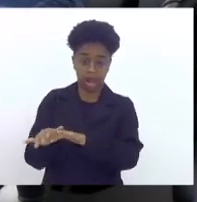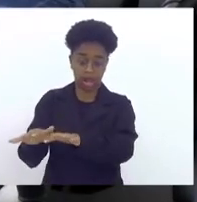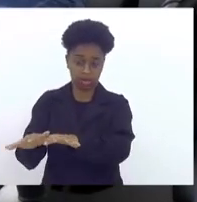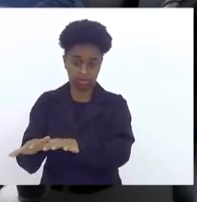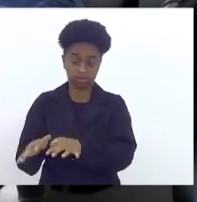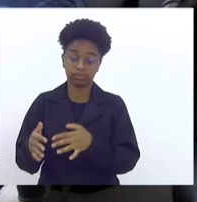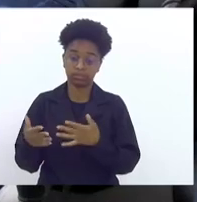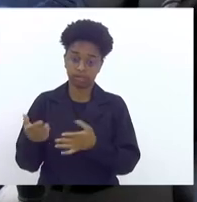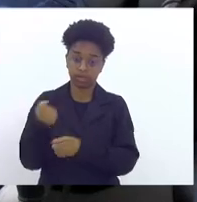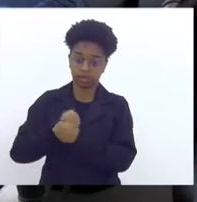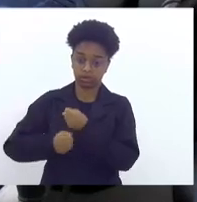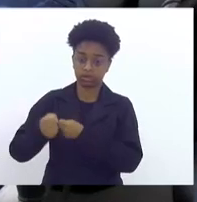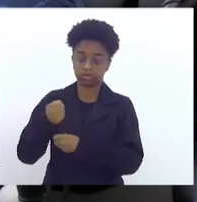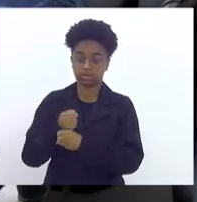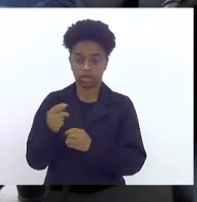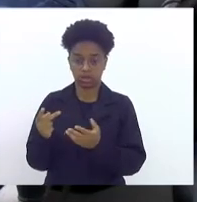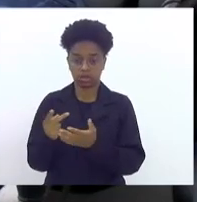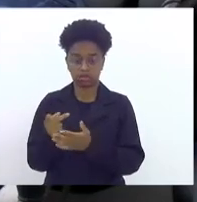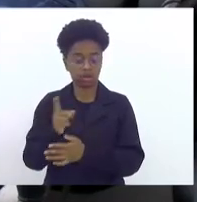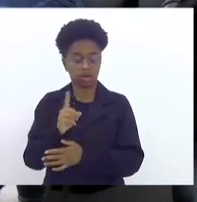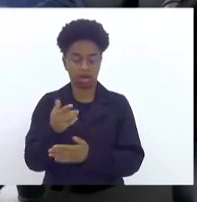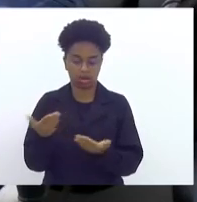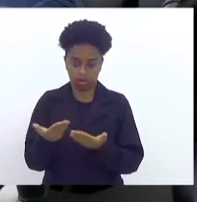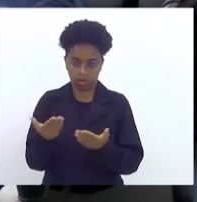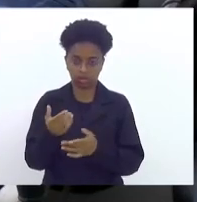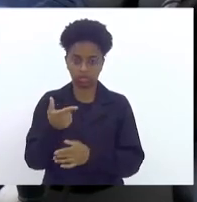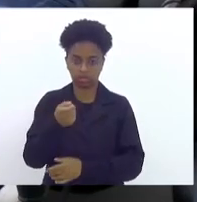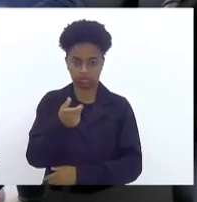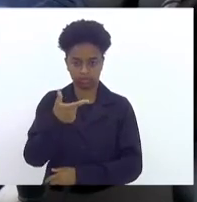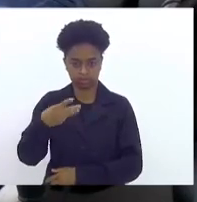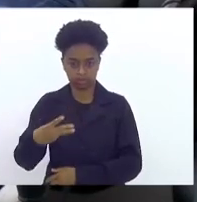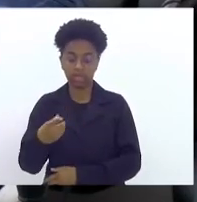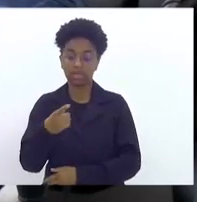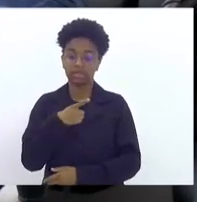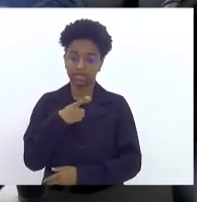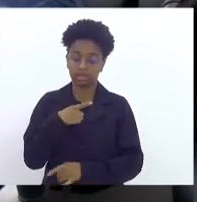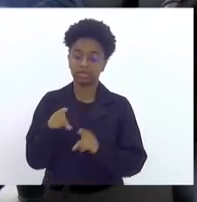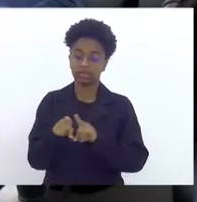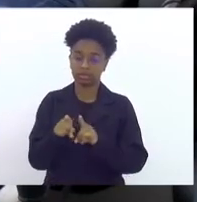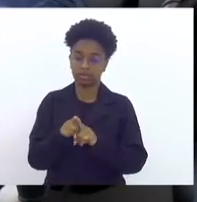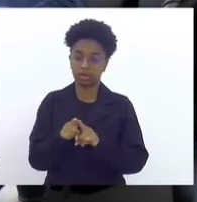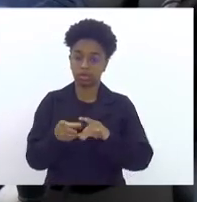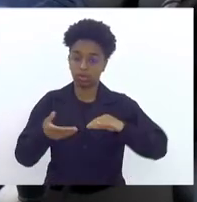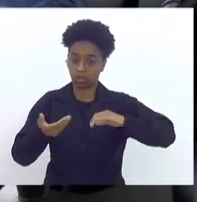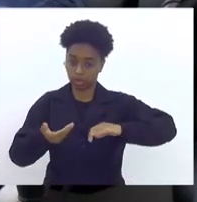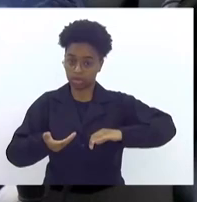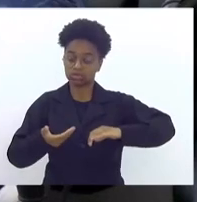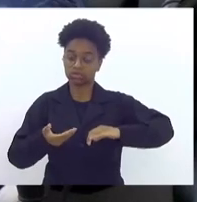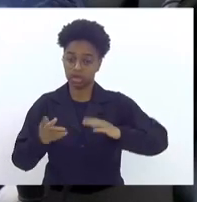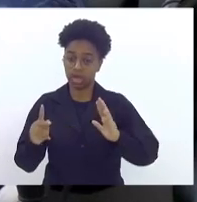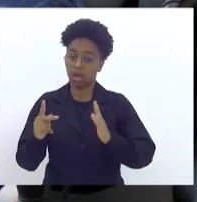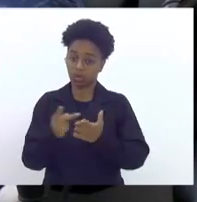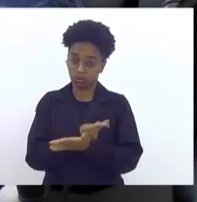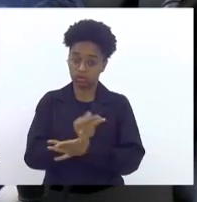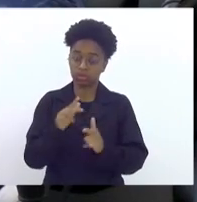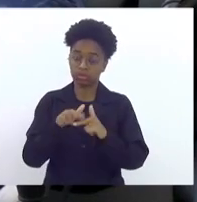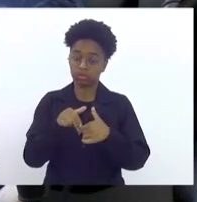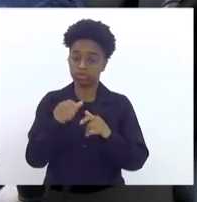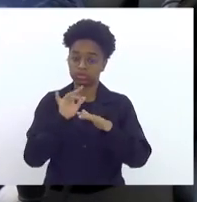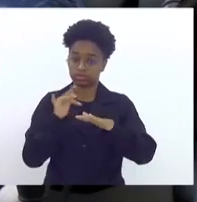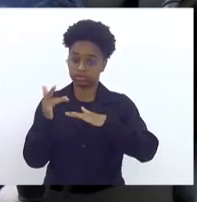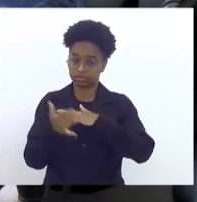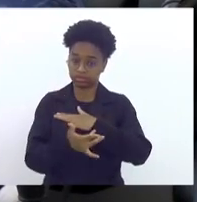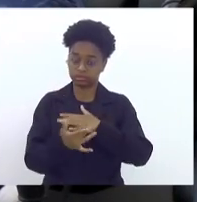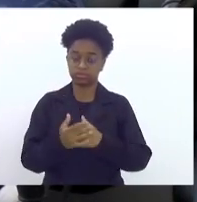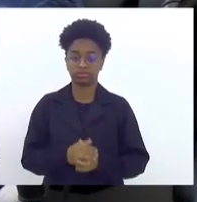do ano passado preciso dizer desse ano né tivemos a invasão do congresso nacional isso tudo começou de novo é nas redes